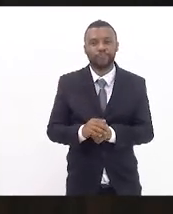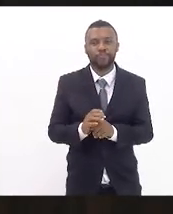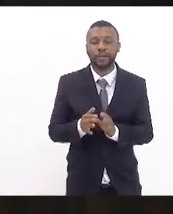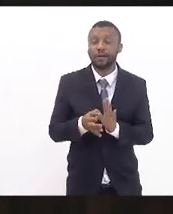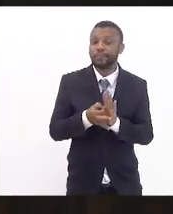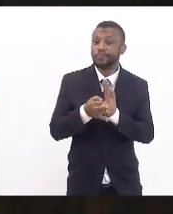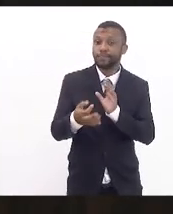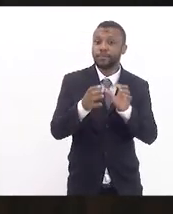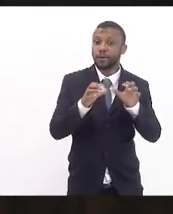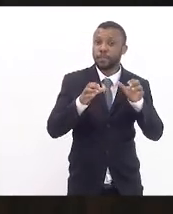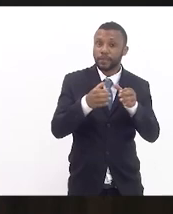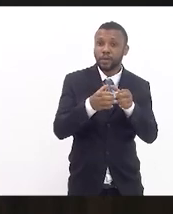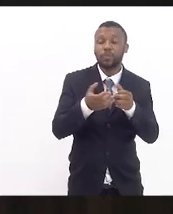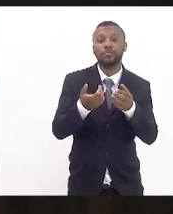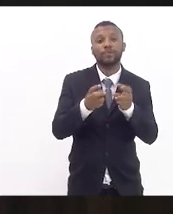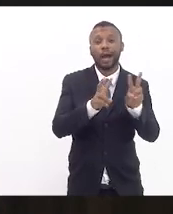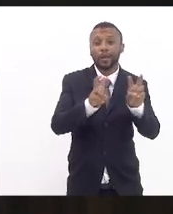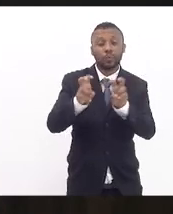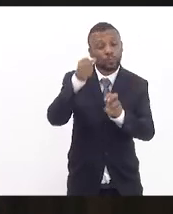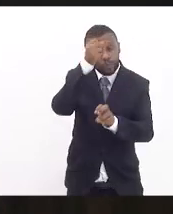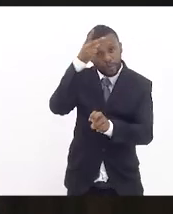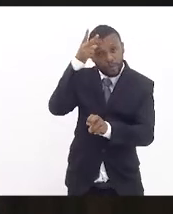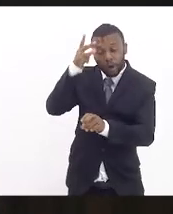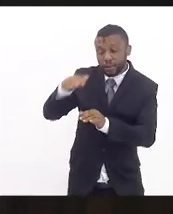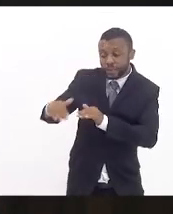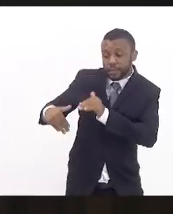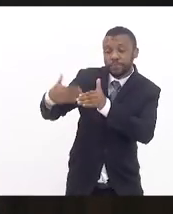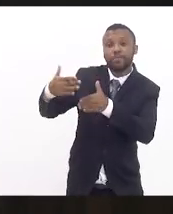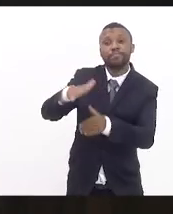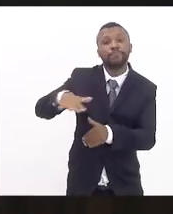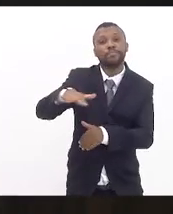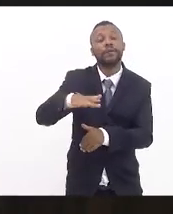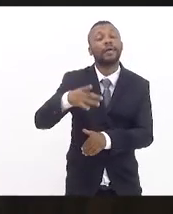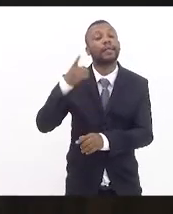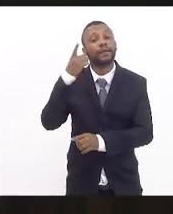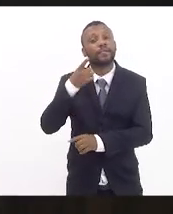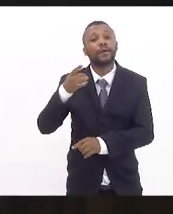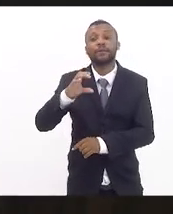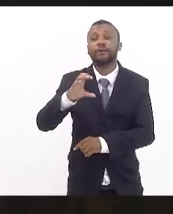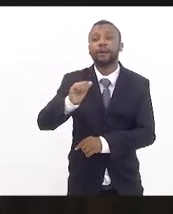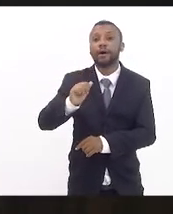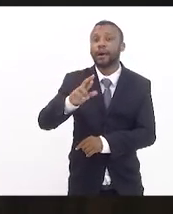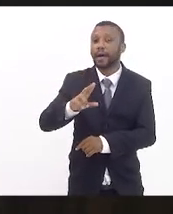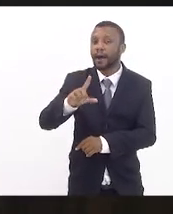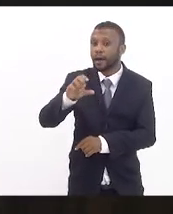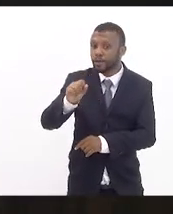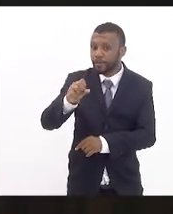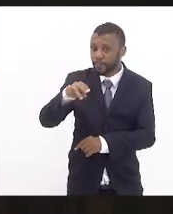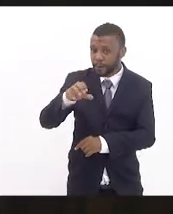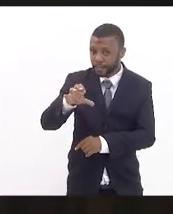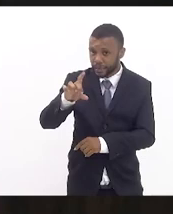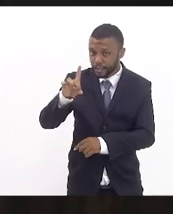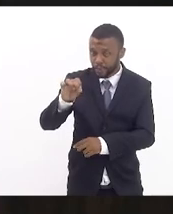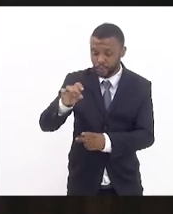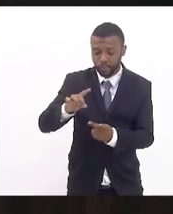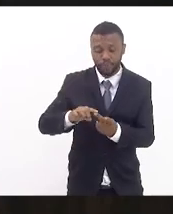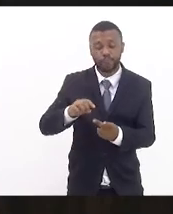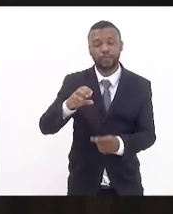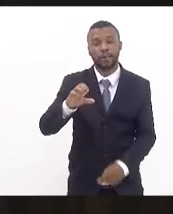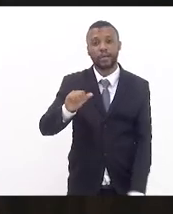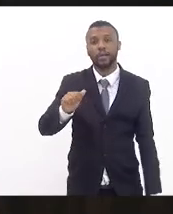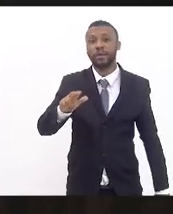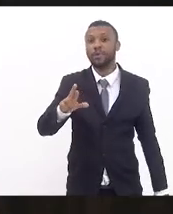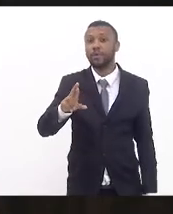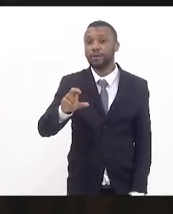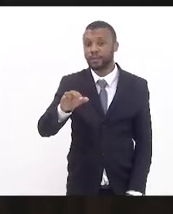deputado Carlos Macedo. Deputado Carlos Macedo. Deputado Eurico Júnior.